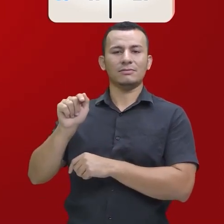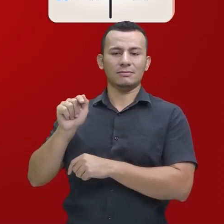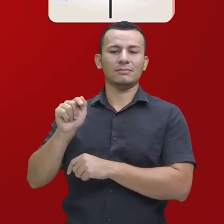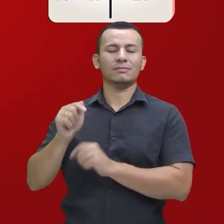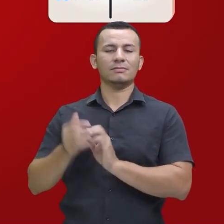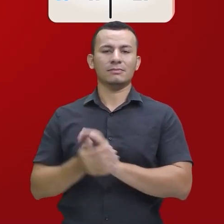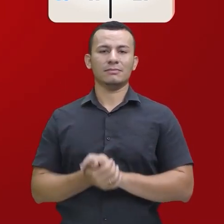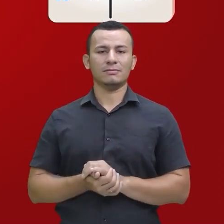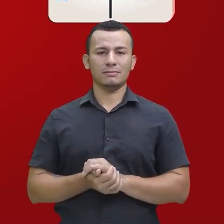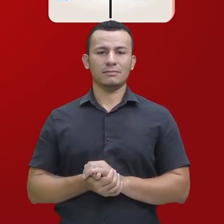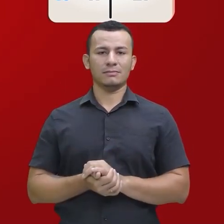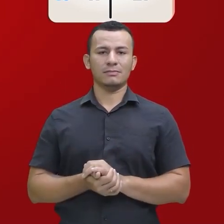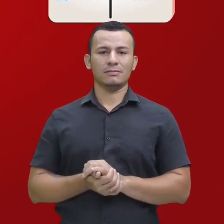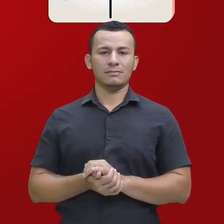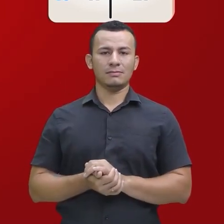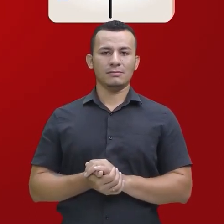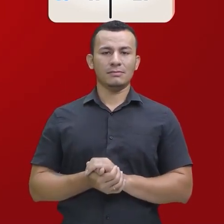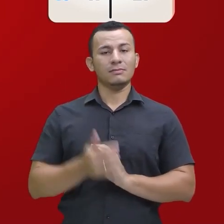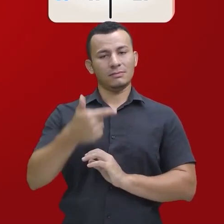ó.